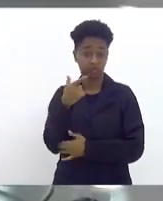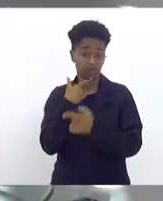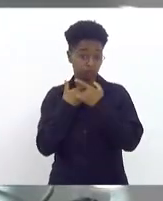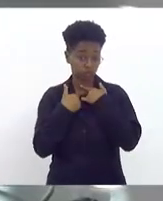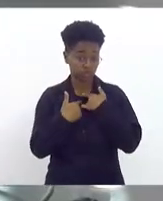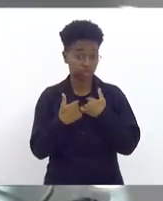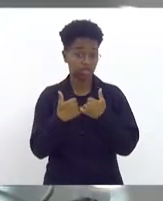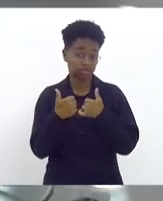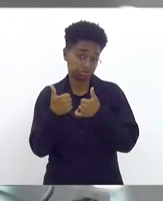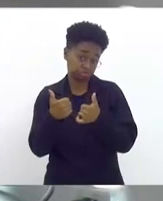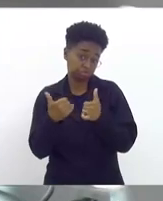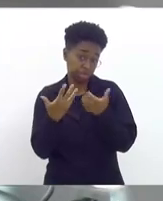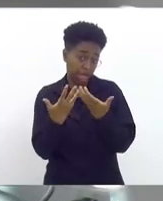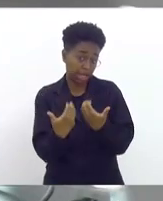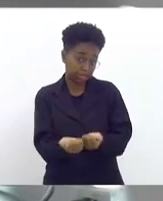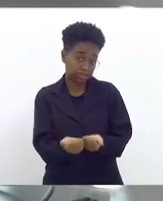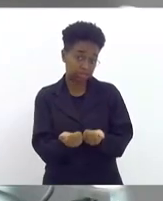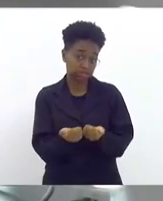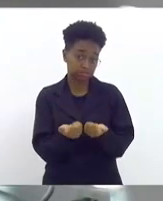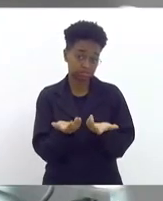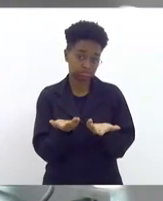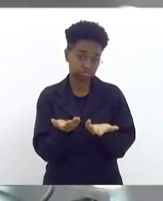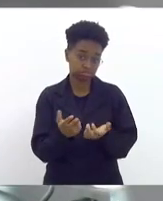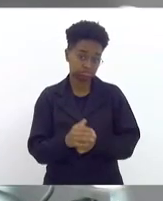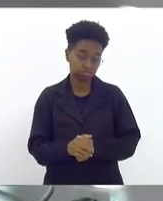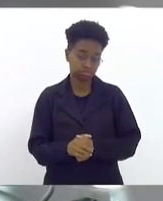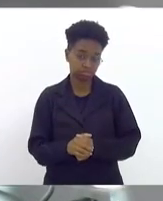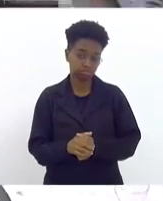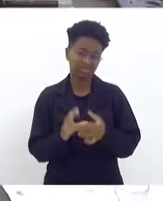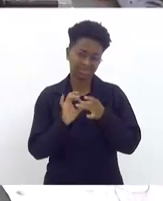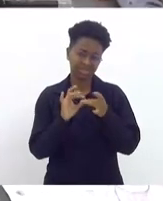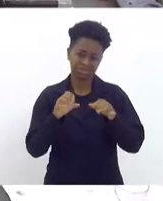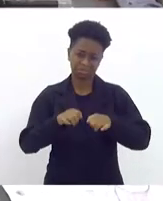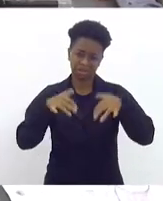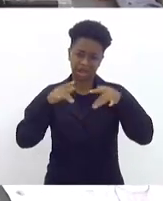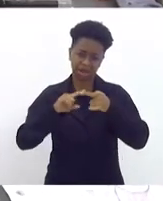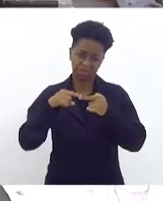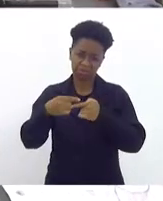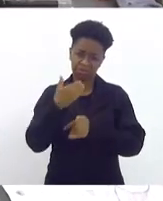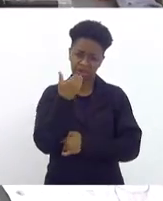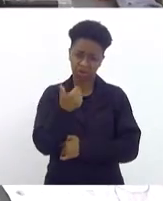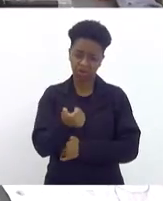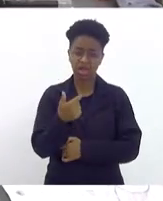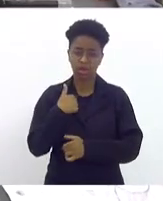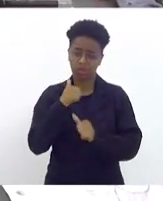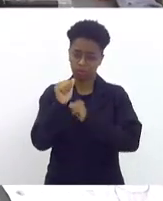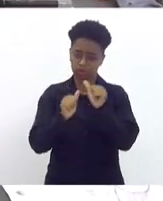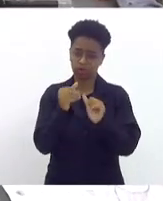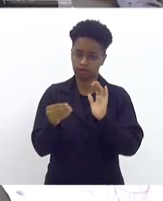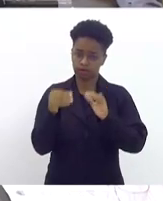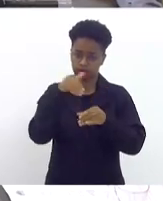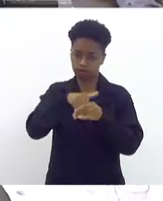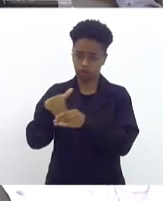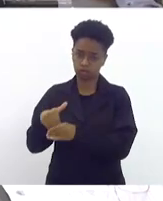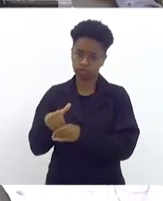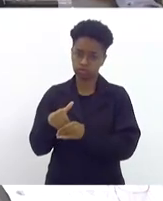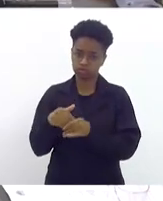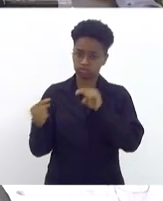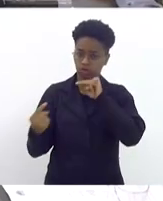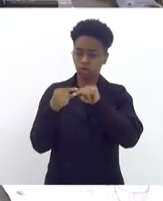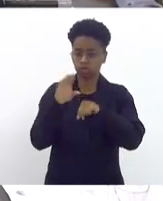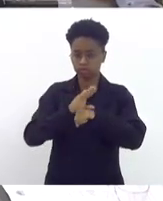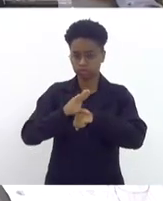fazer o juízo de vamos deixar vamos deixar plenário eu vou eu vou retificar meu voto aqui vai pela